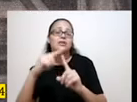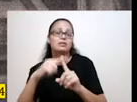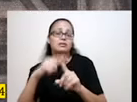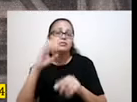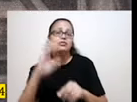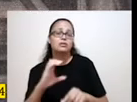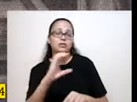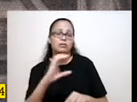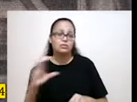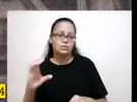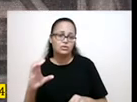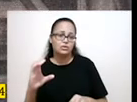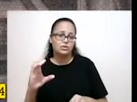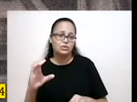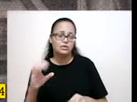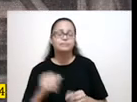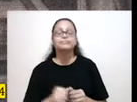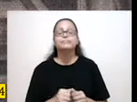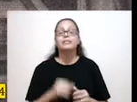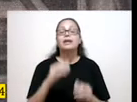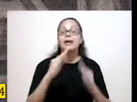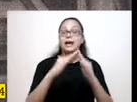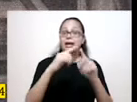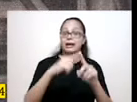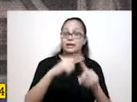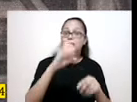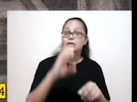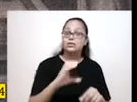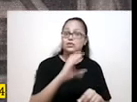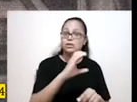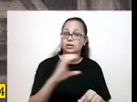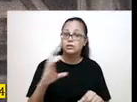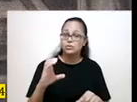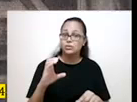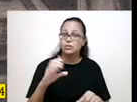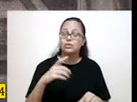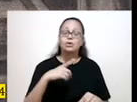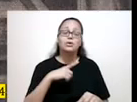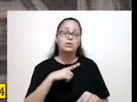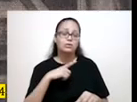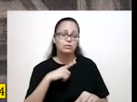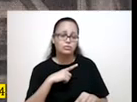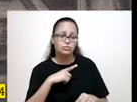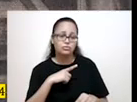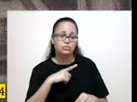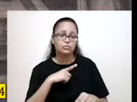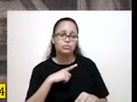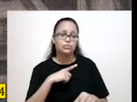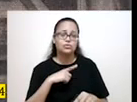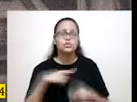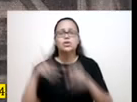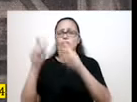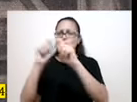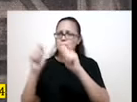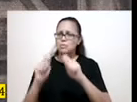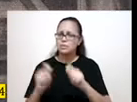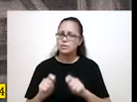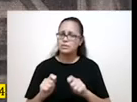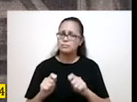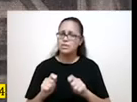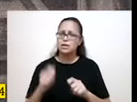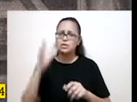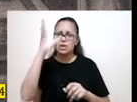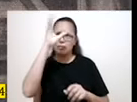a produção de manuscritos e a produção de iluminuras, com as imagens que nós já aprendemos anteriormente.